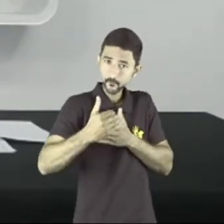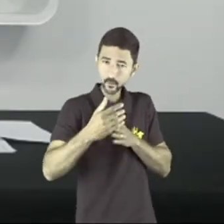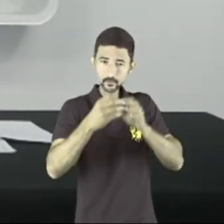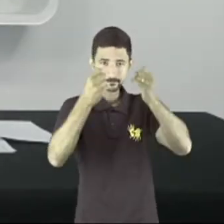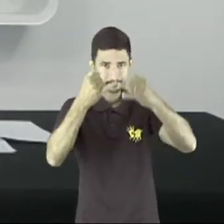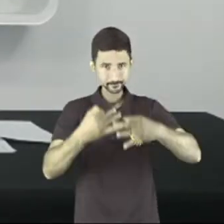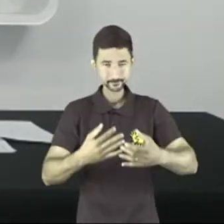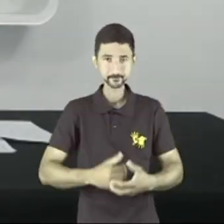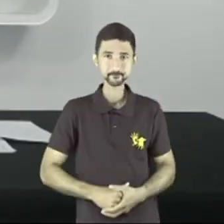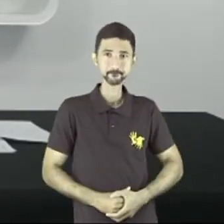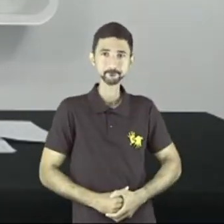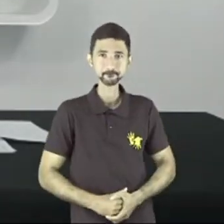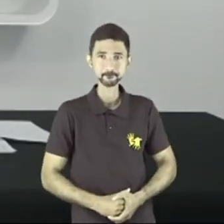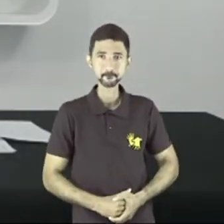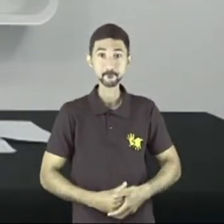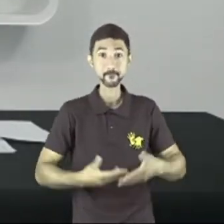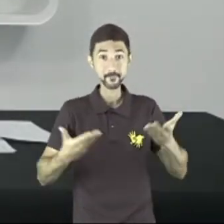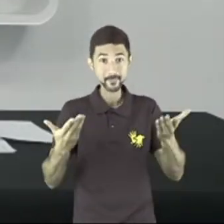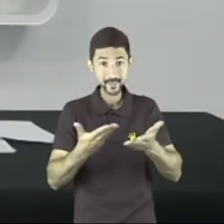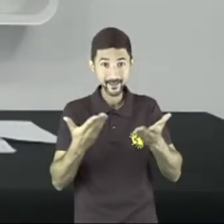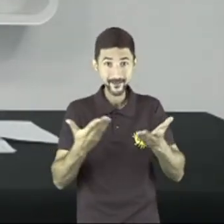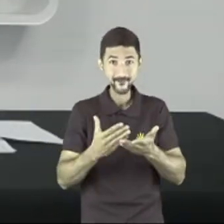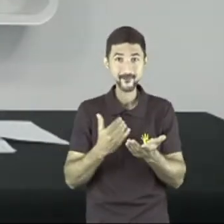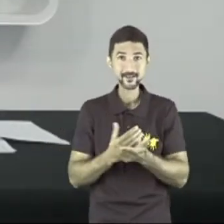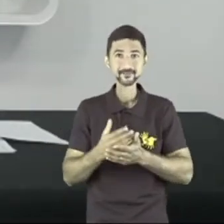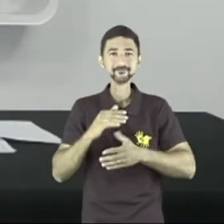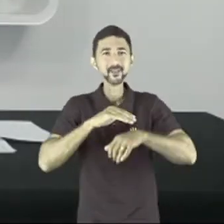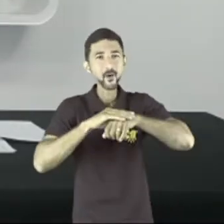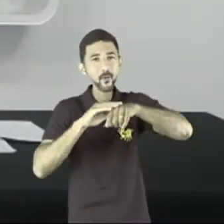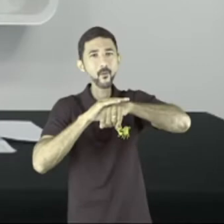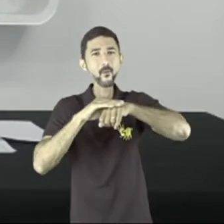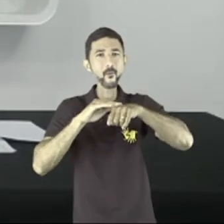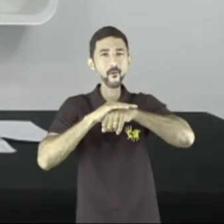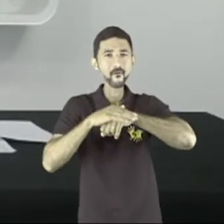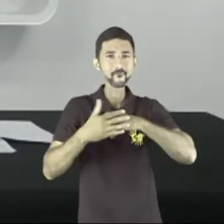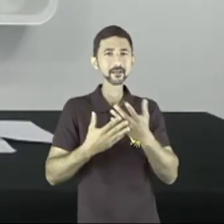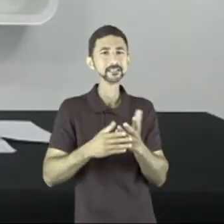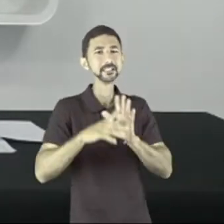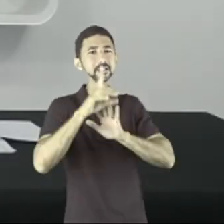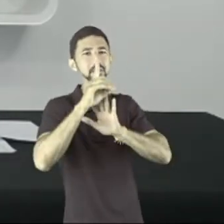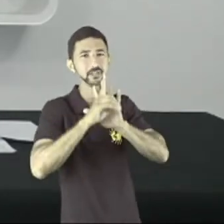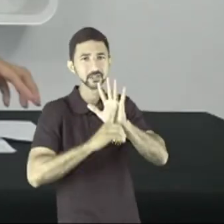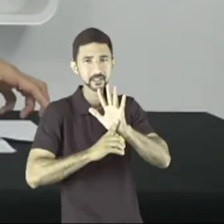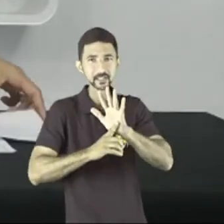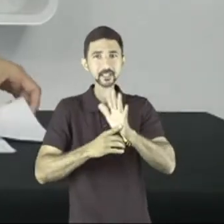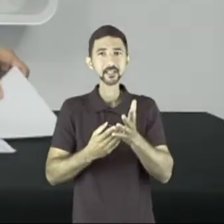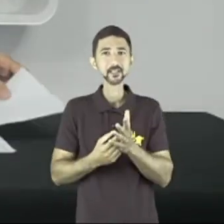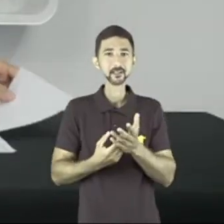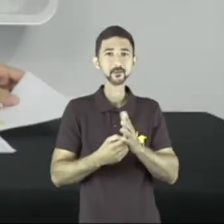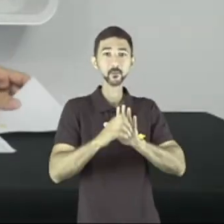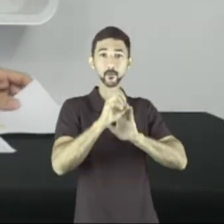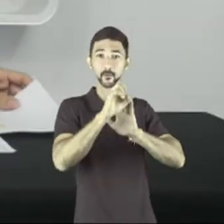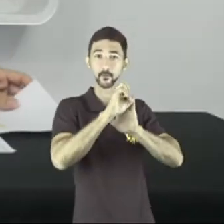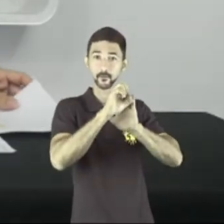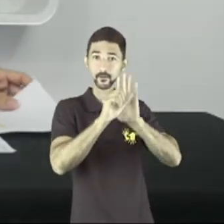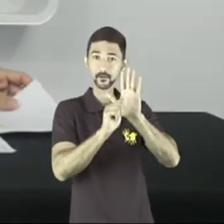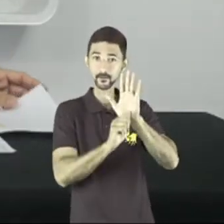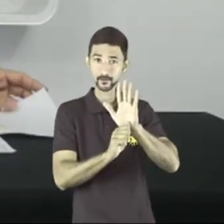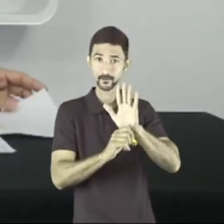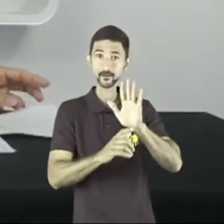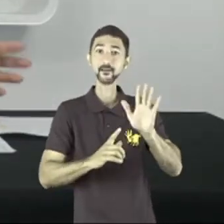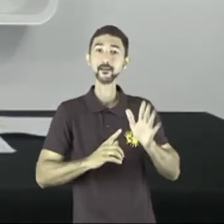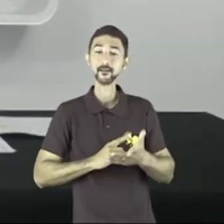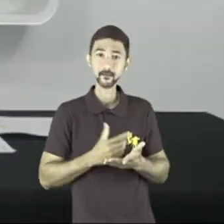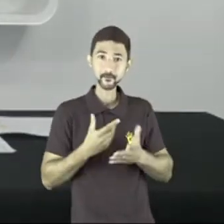com vocês sobre isso. Porque agora que nós conversamos um pouquinho sobre os direitos que o ECA nos